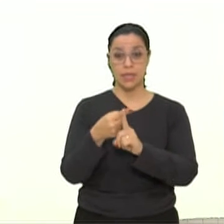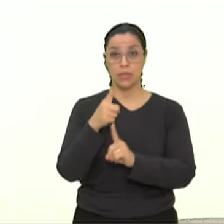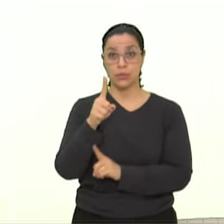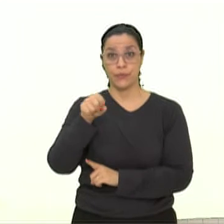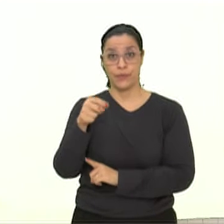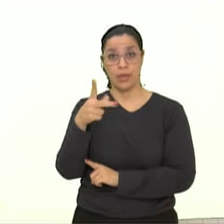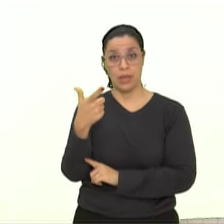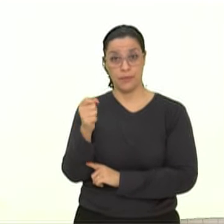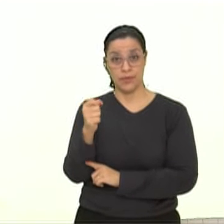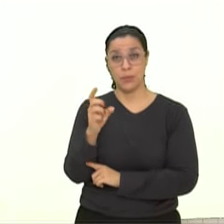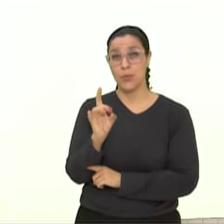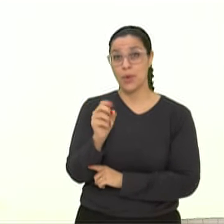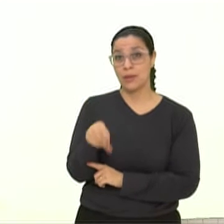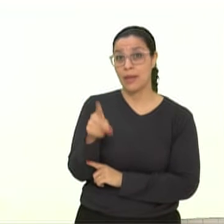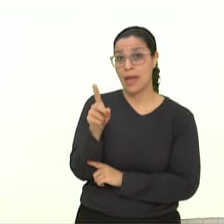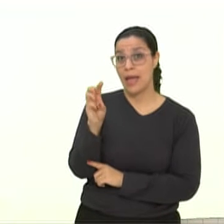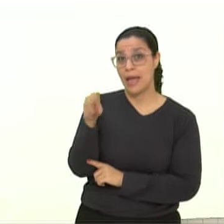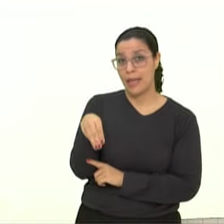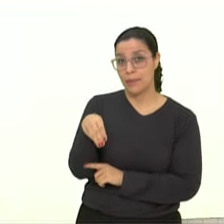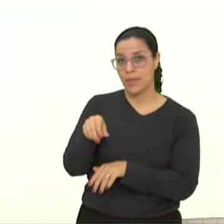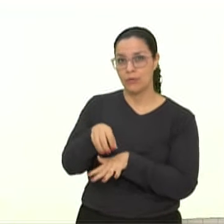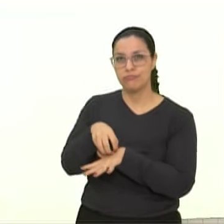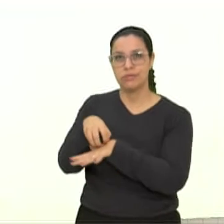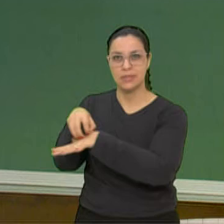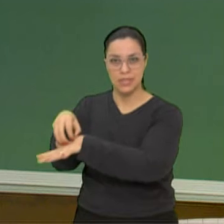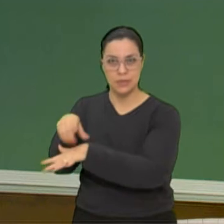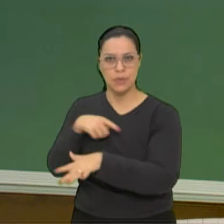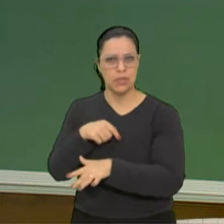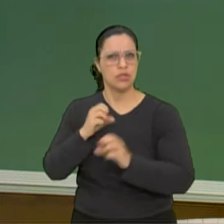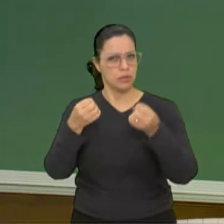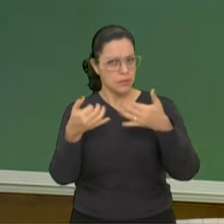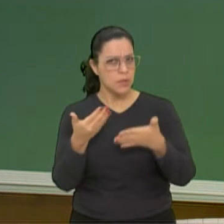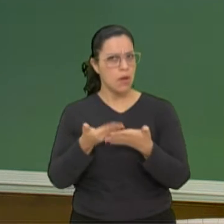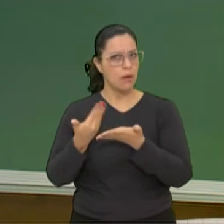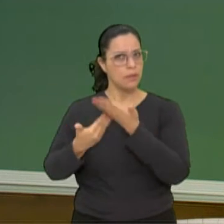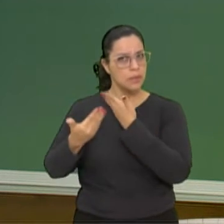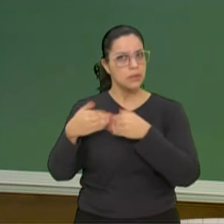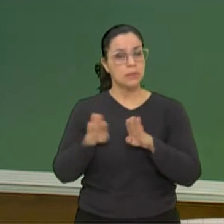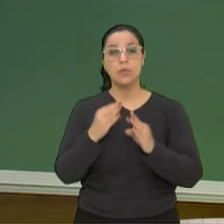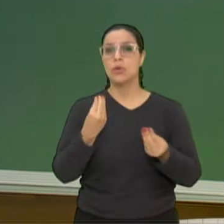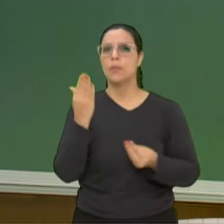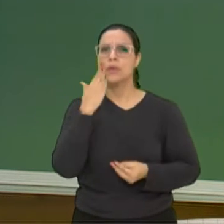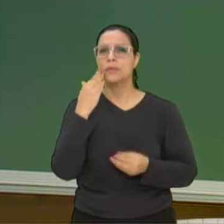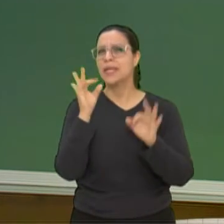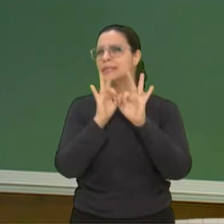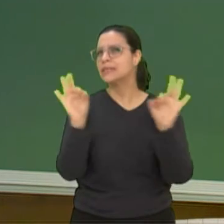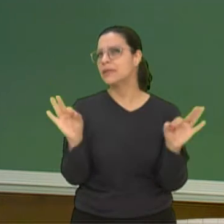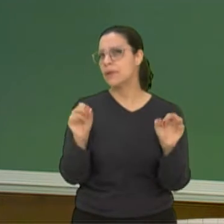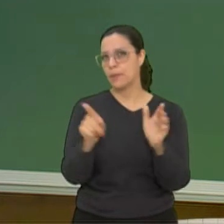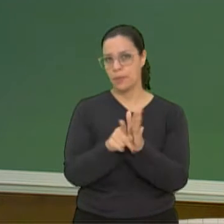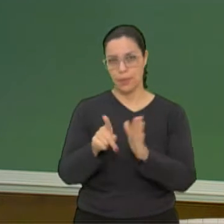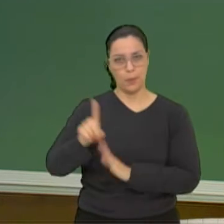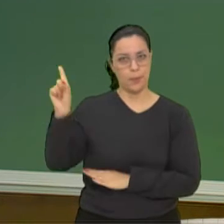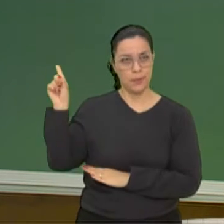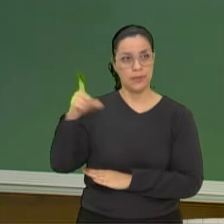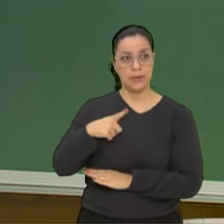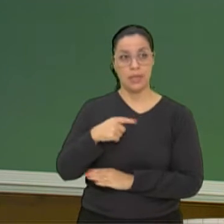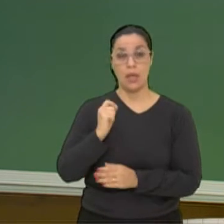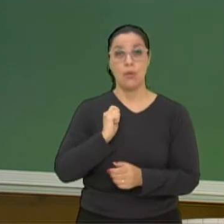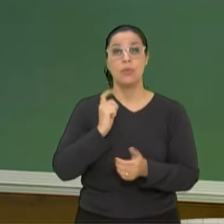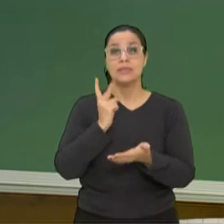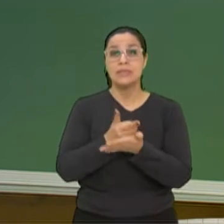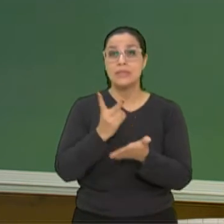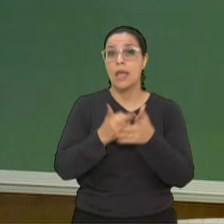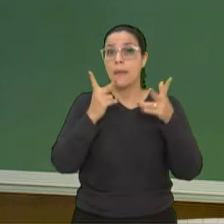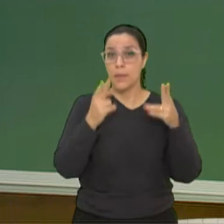quilômetro rodado, tá? E a gente já falou de algumas vezes aí nas aulas anteriores, né? Como que você pode escrever essa função? A taxa fixa,